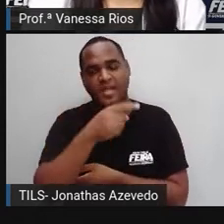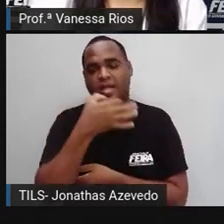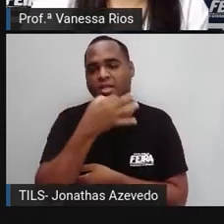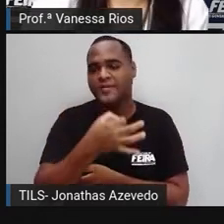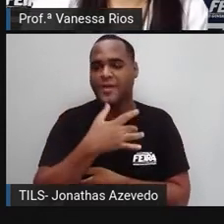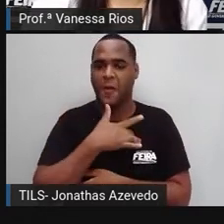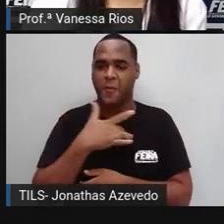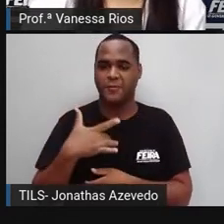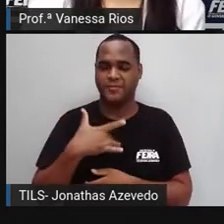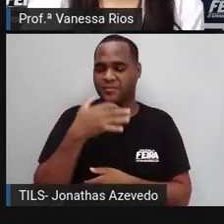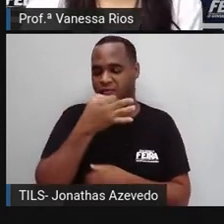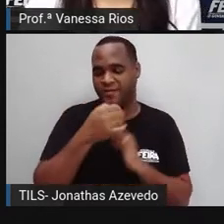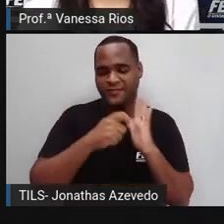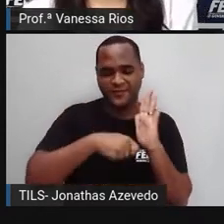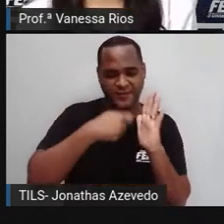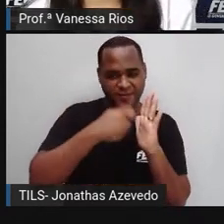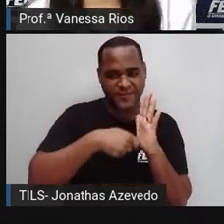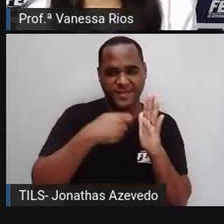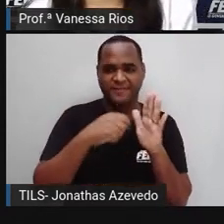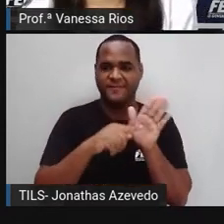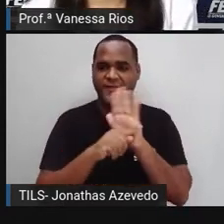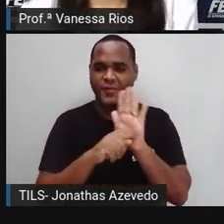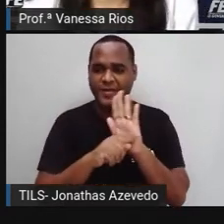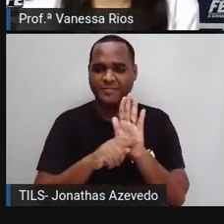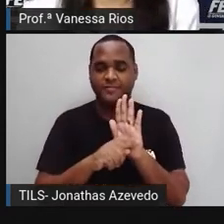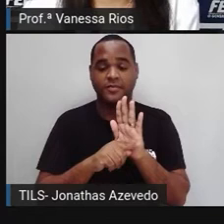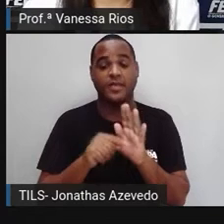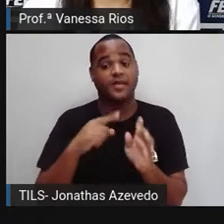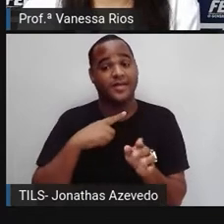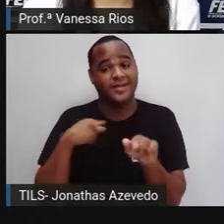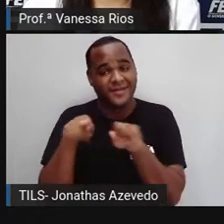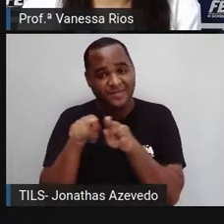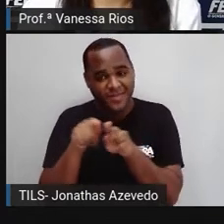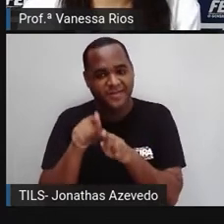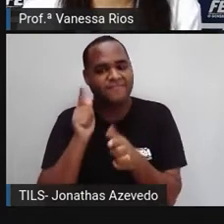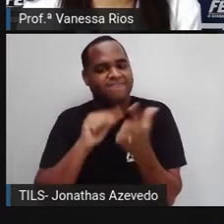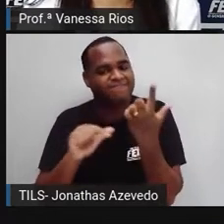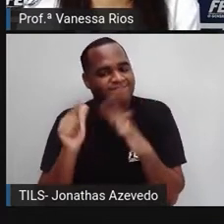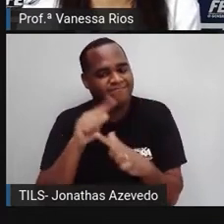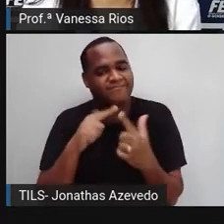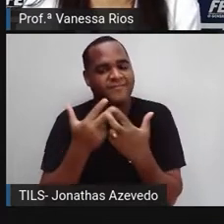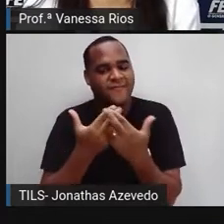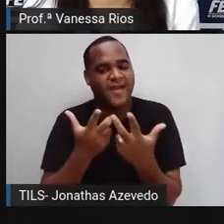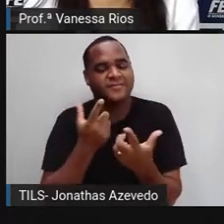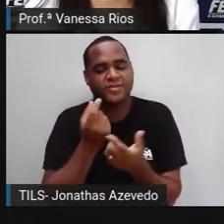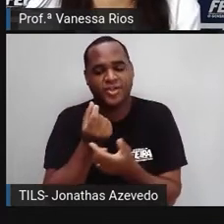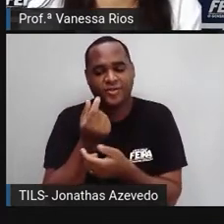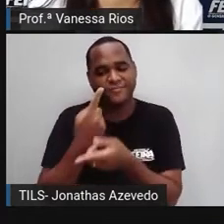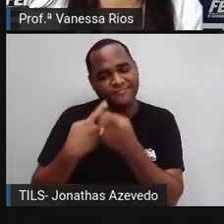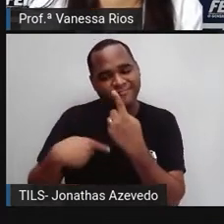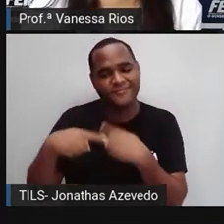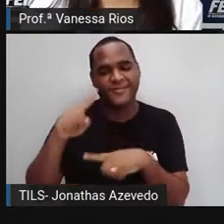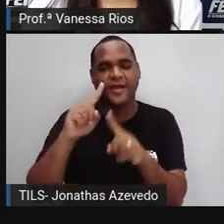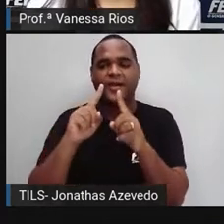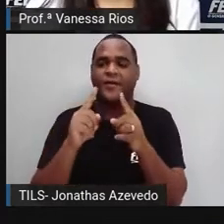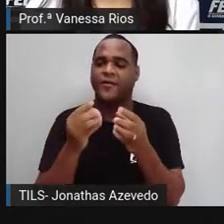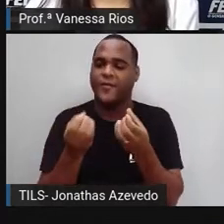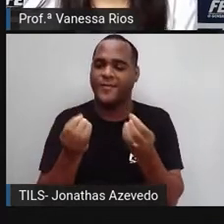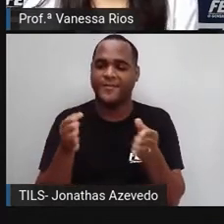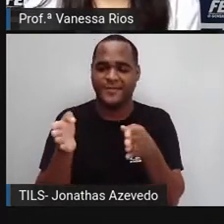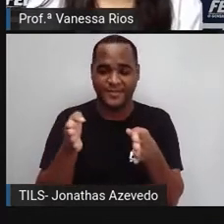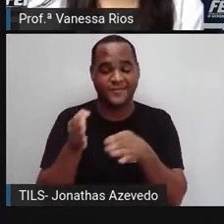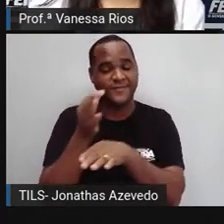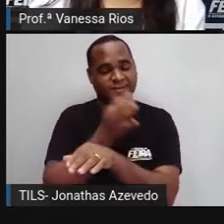dicas de saúde, sugestões de filmes, e aí aprenderam até como ganhar dinheiro neste